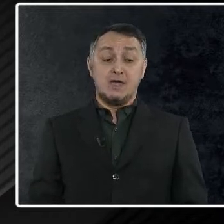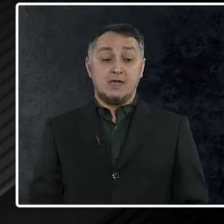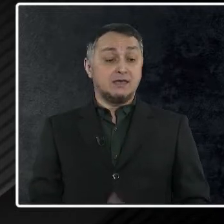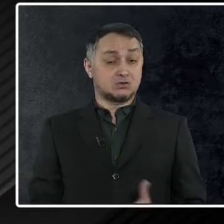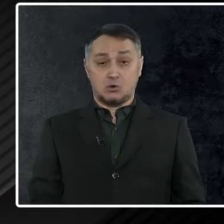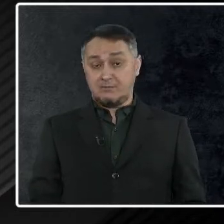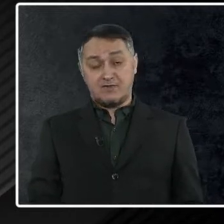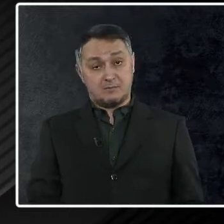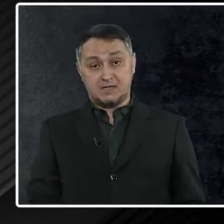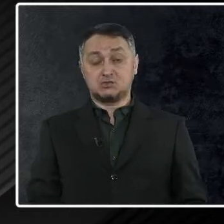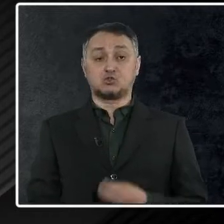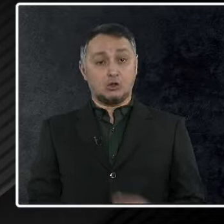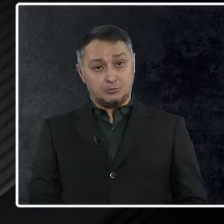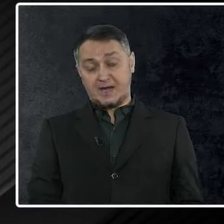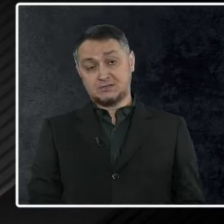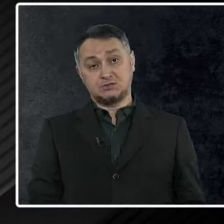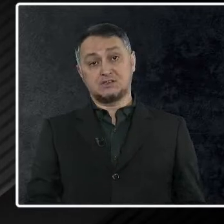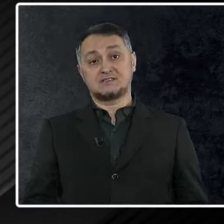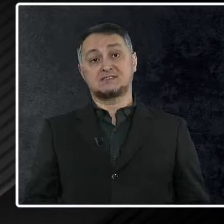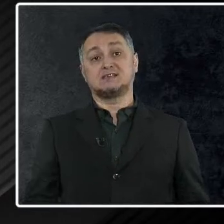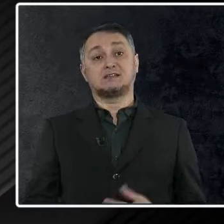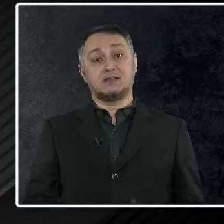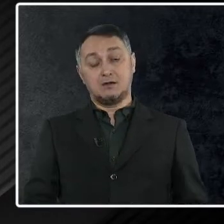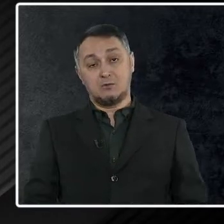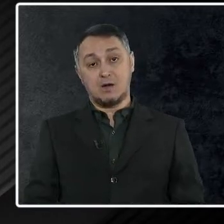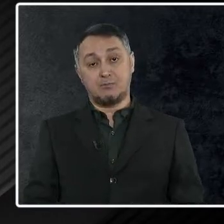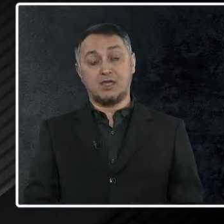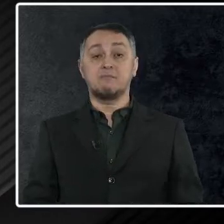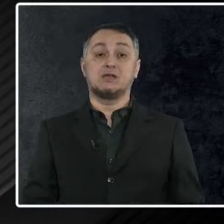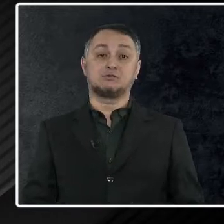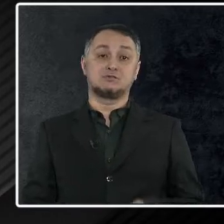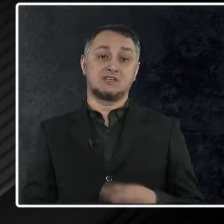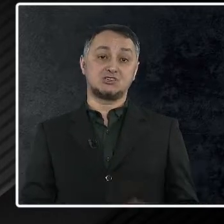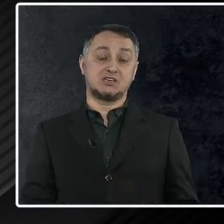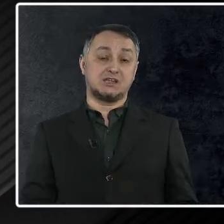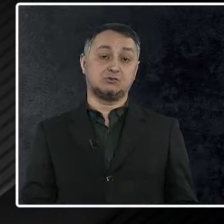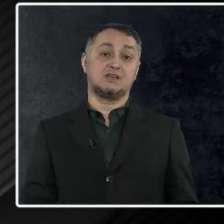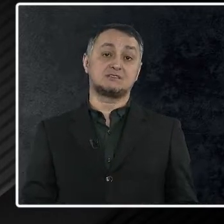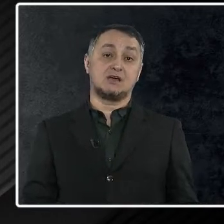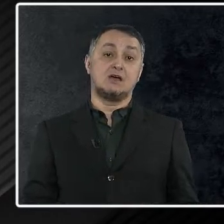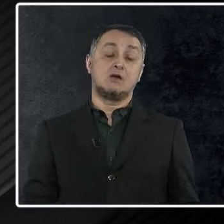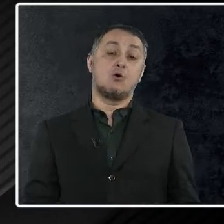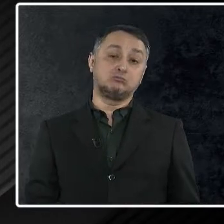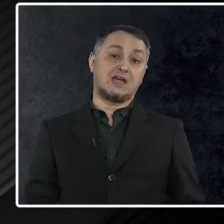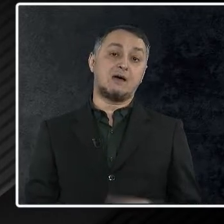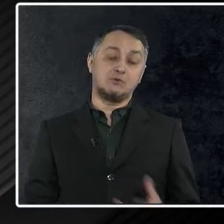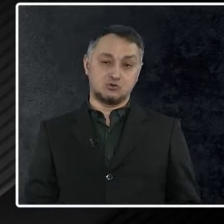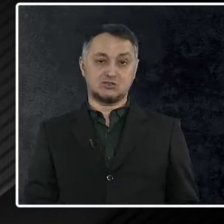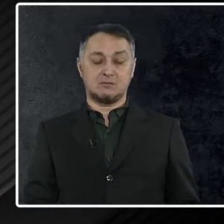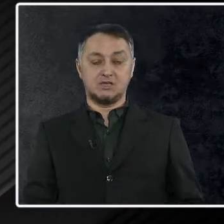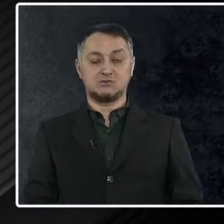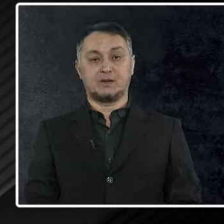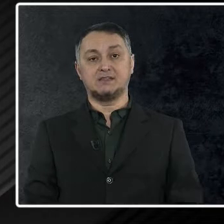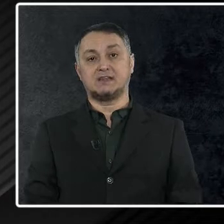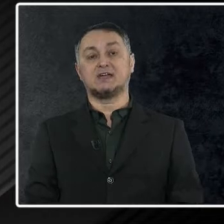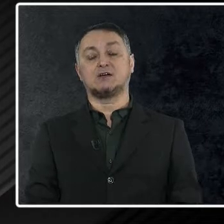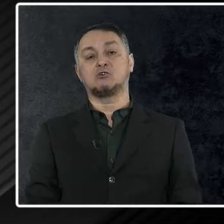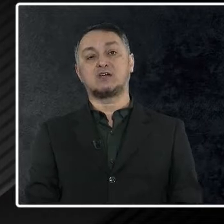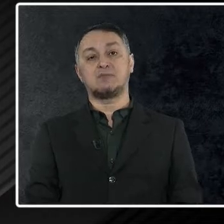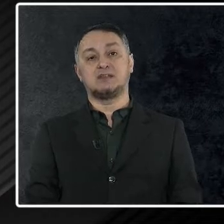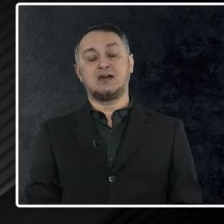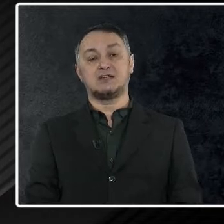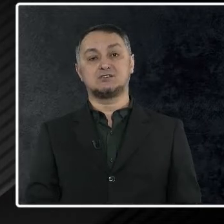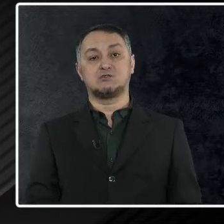jurisdicional. Isso, obviamente, todo partido necessita ter um apoiamento, seja de natureza contábil, justamente para a entrega